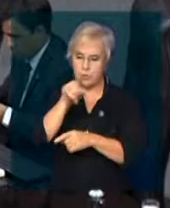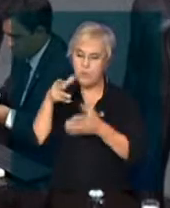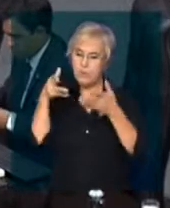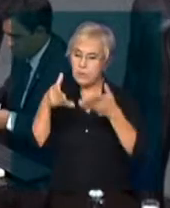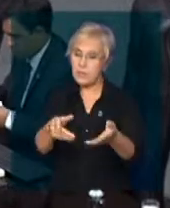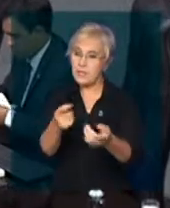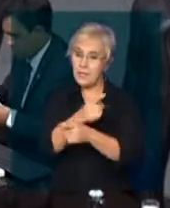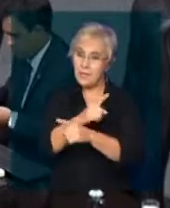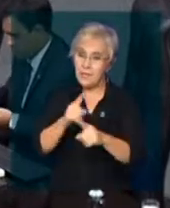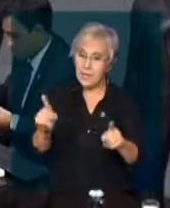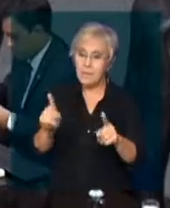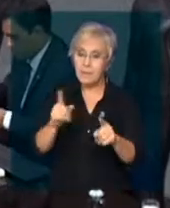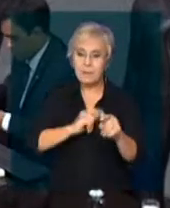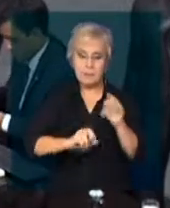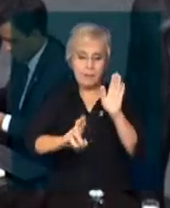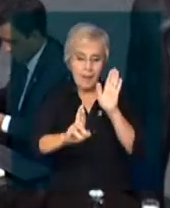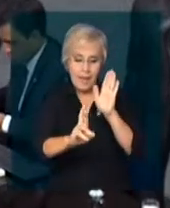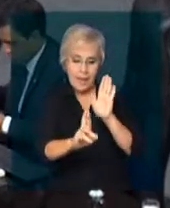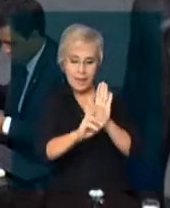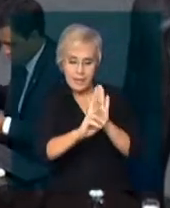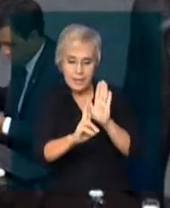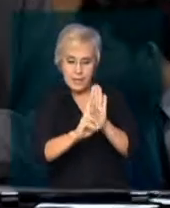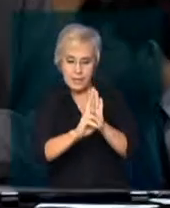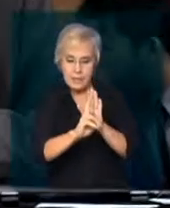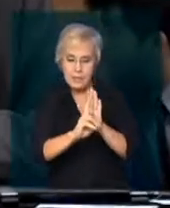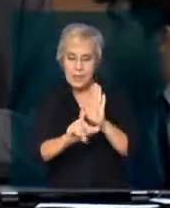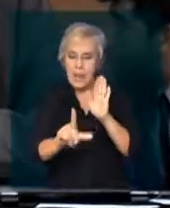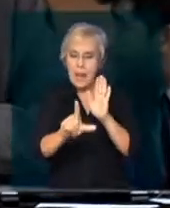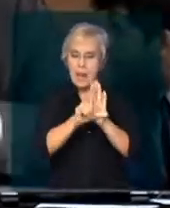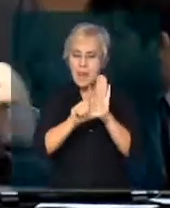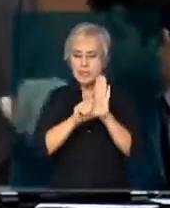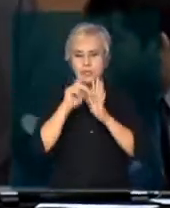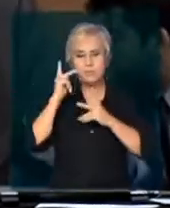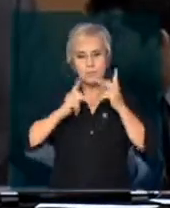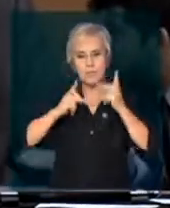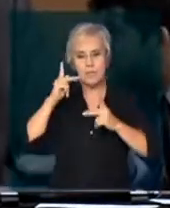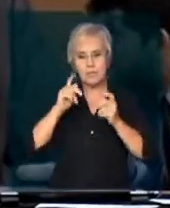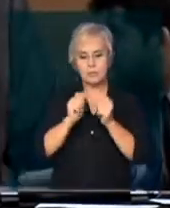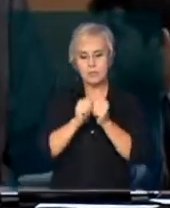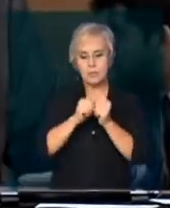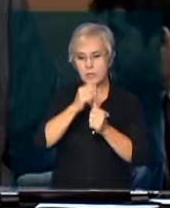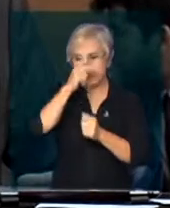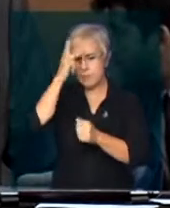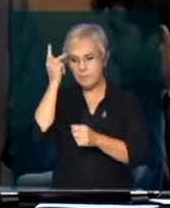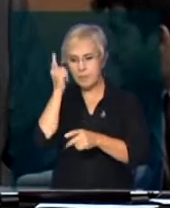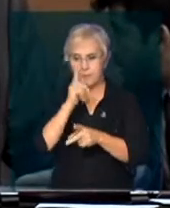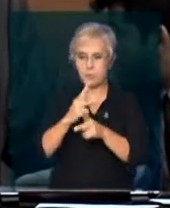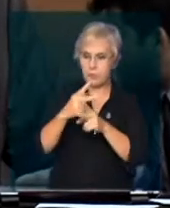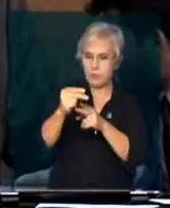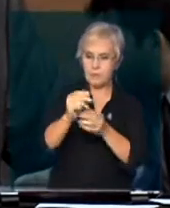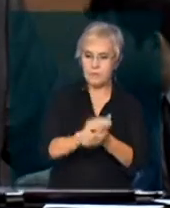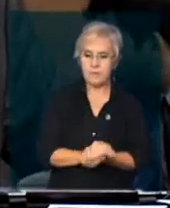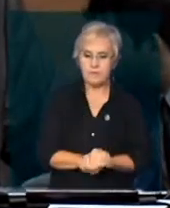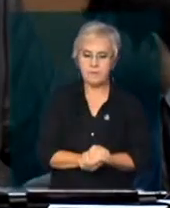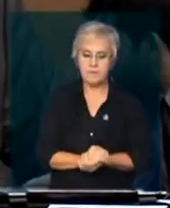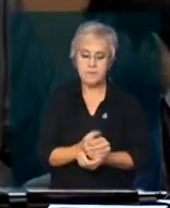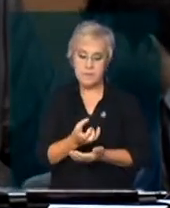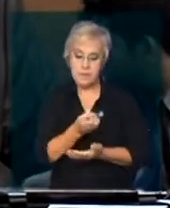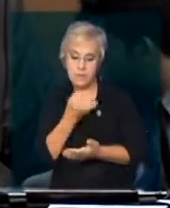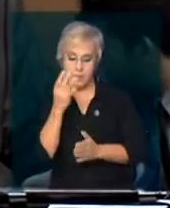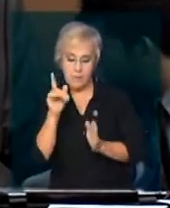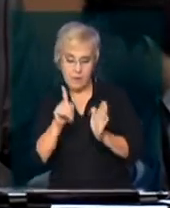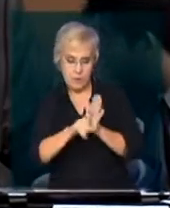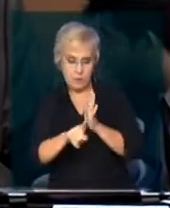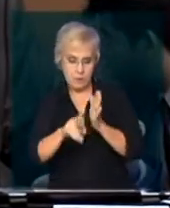dê representatividade e legitimidade política ao que seja eleito. As demais perguntas que não